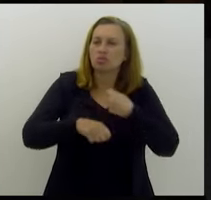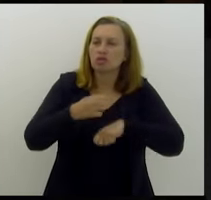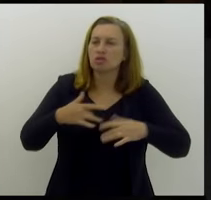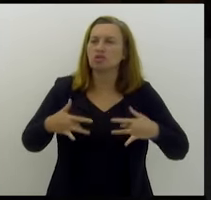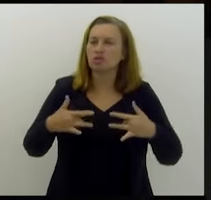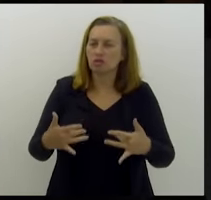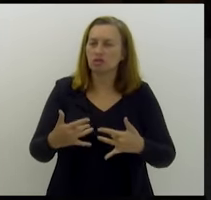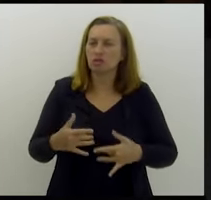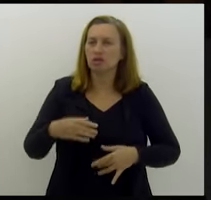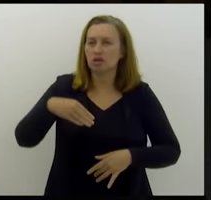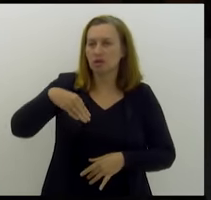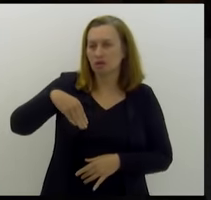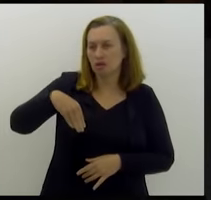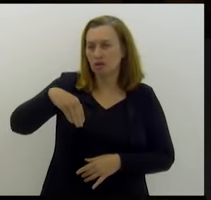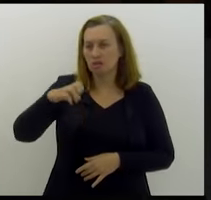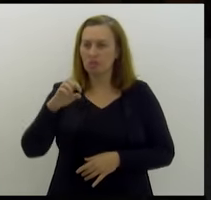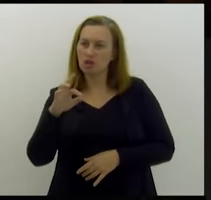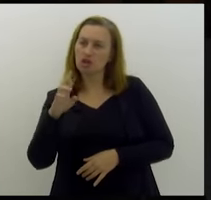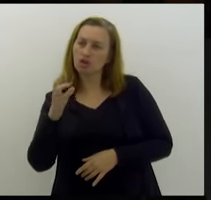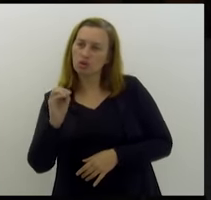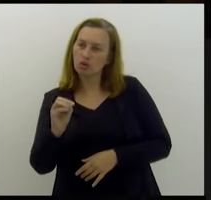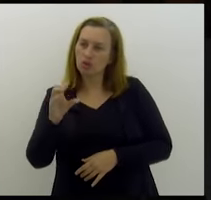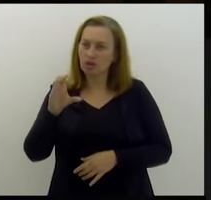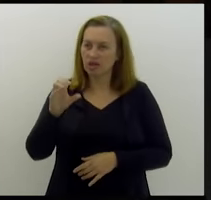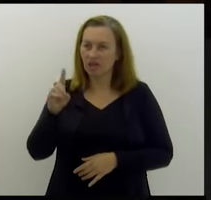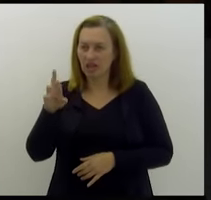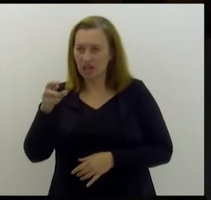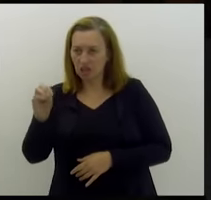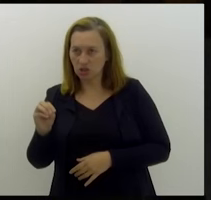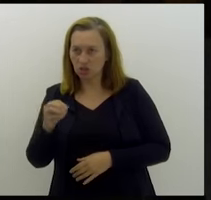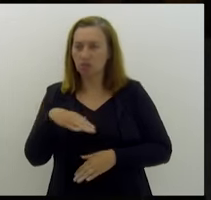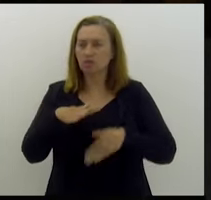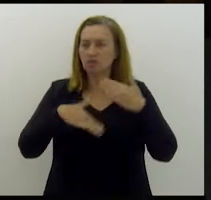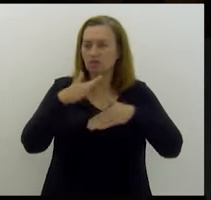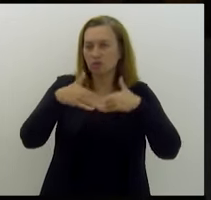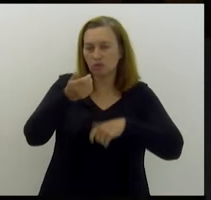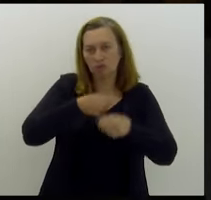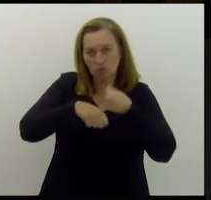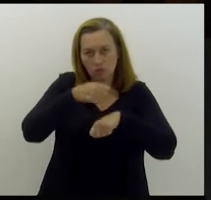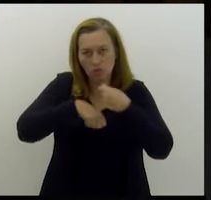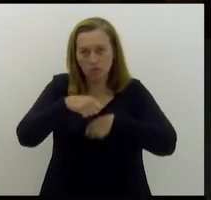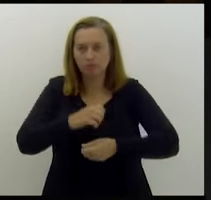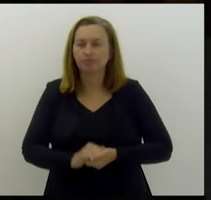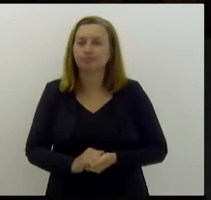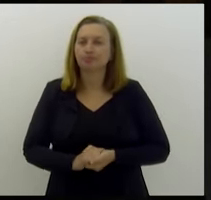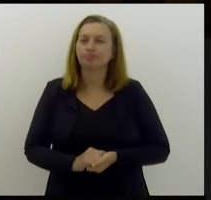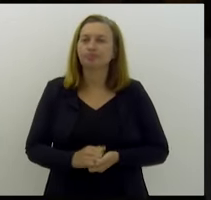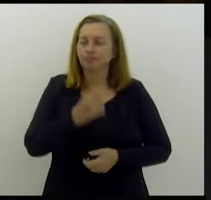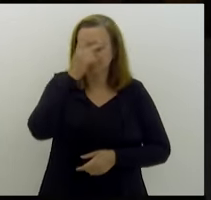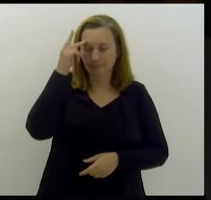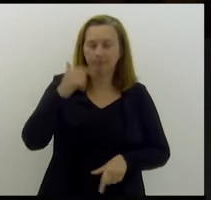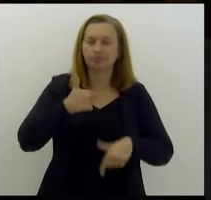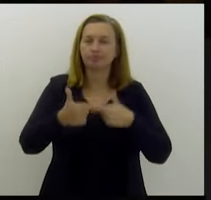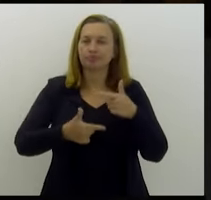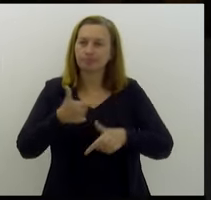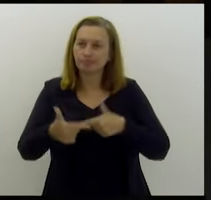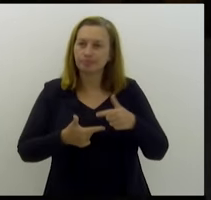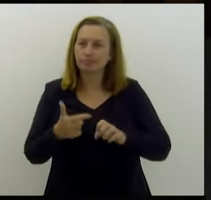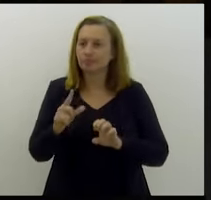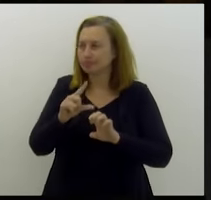de microcrédito instrumentos fundamentais para gerar desenvolvimento econômico para fazer com que o trabalhador com que o pequeno